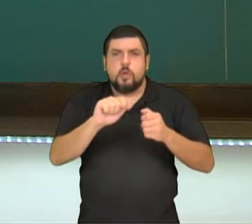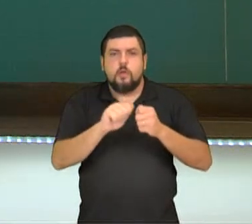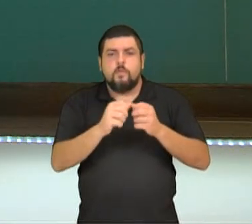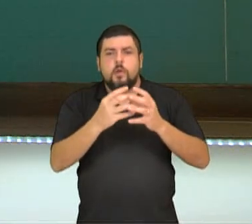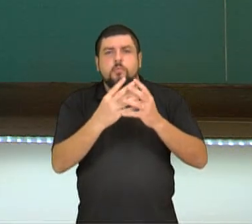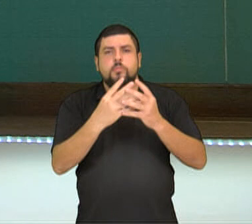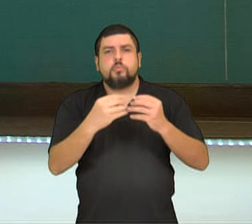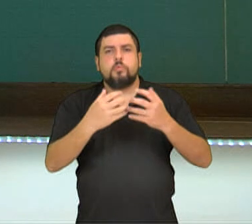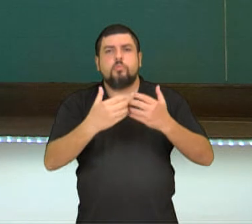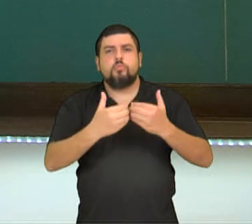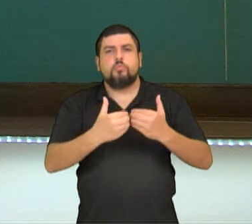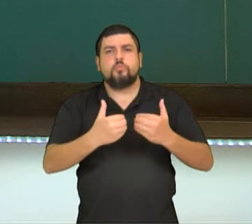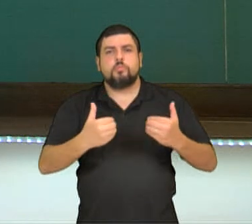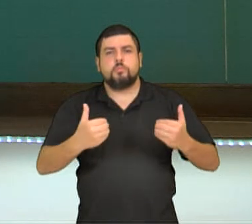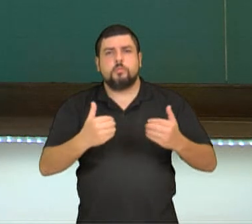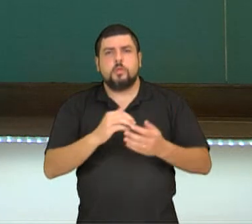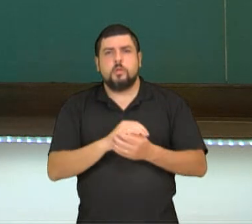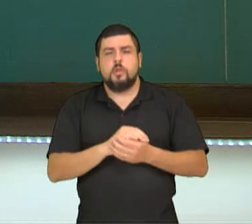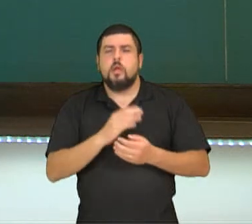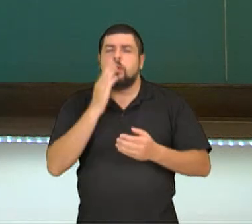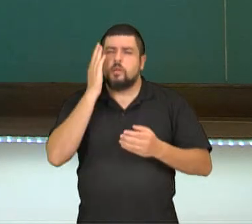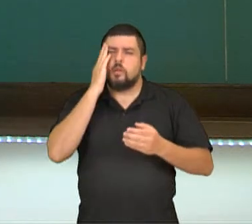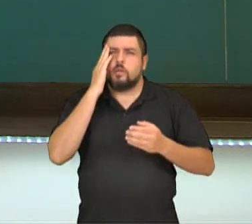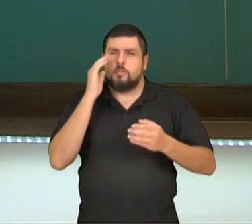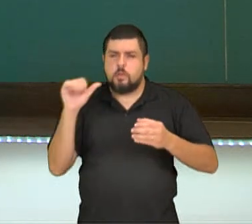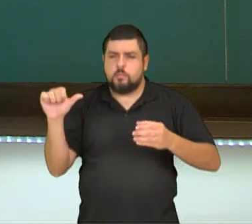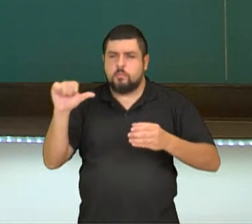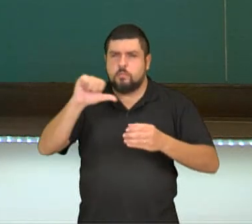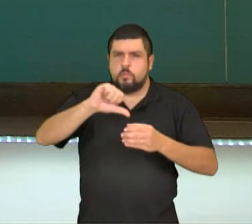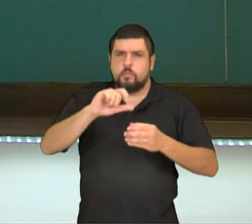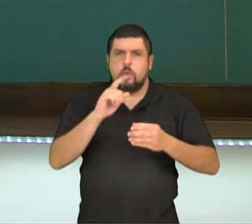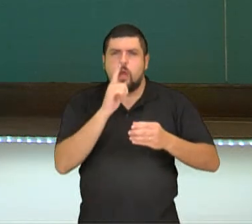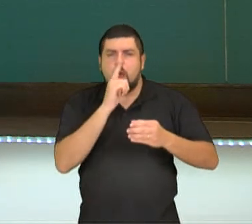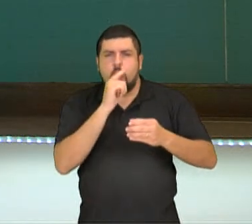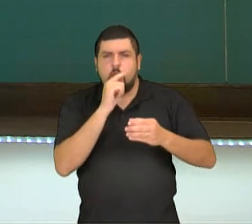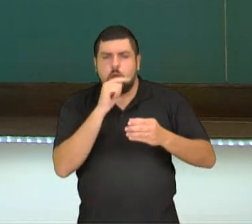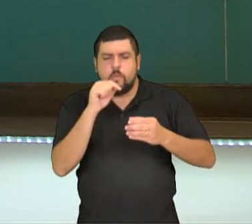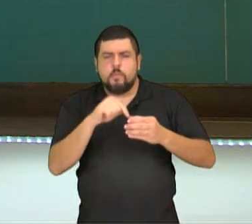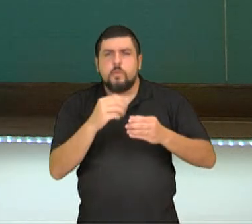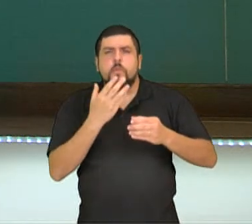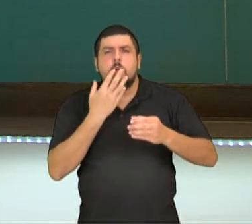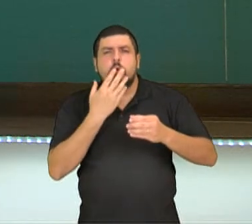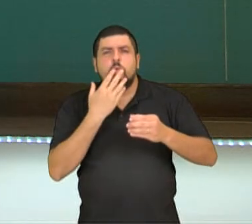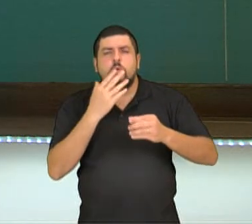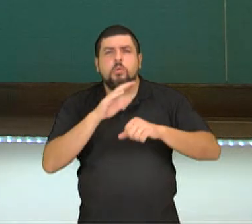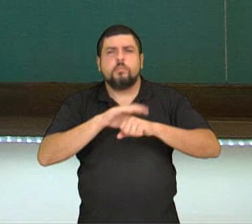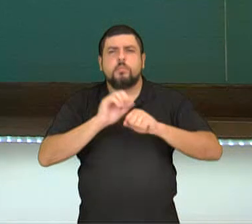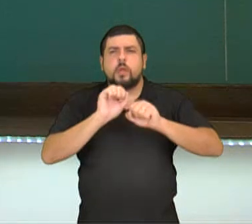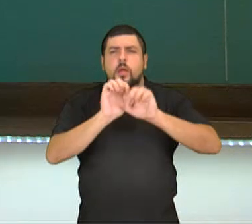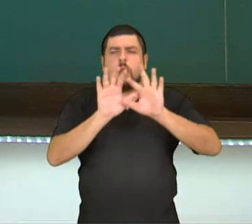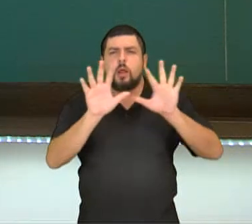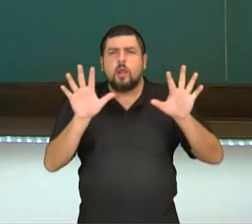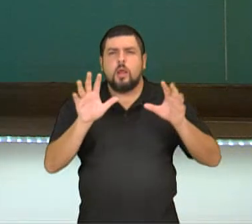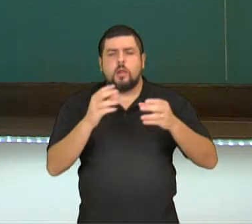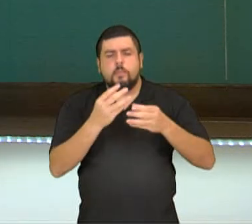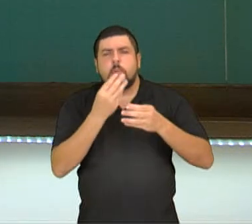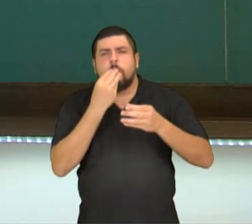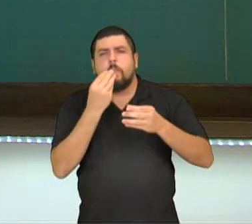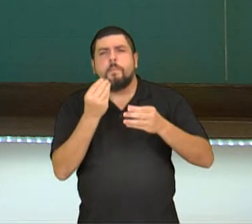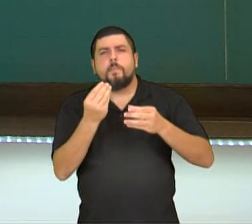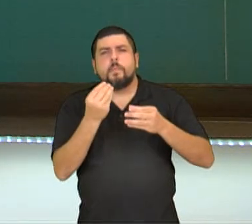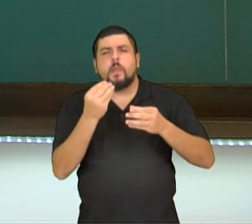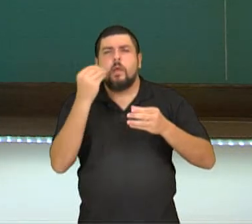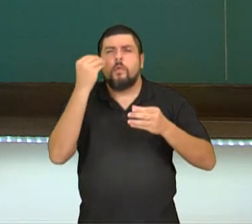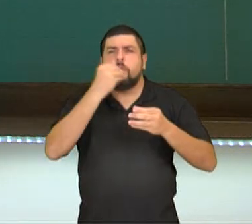gente sabe que quando eu acrescento mais água no suco, ele vai ficar aí com uma cor mais clarinha, vai ficar com um sabor um pouco mais fraco. Isso aí é o